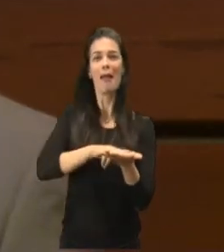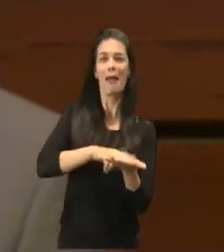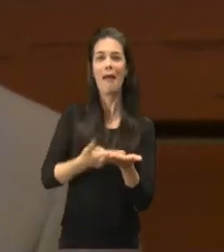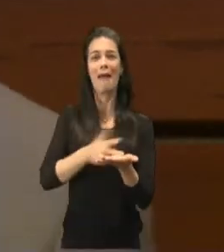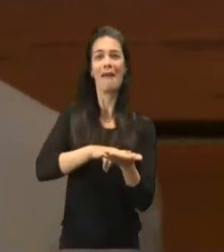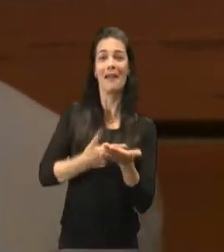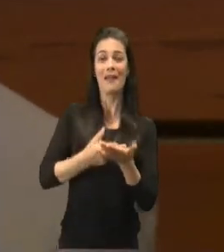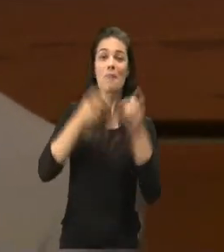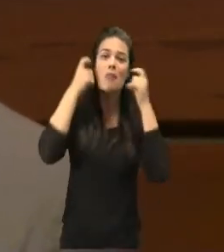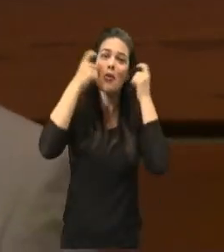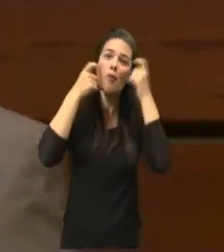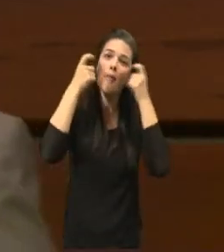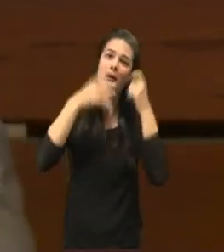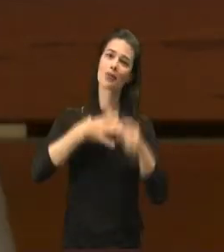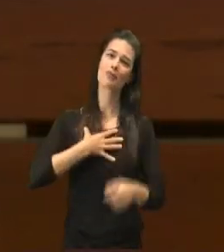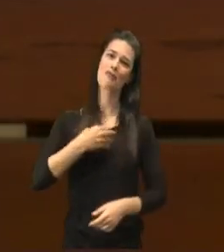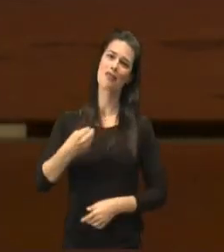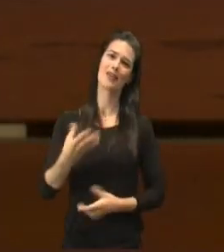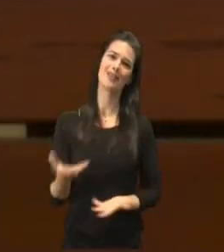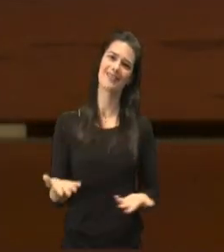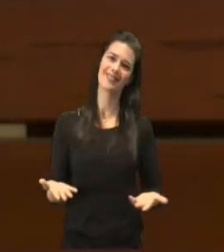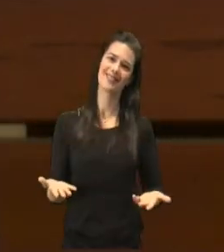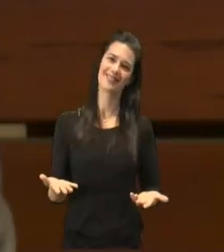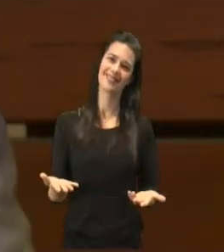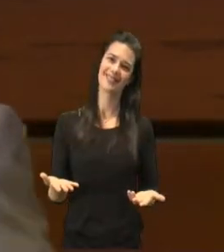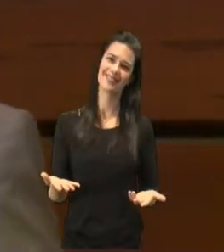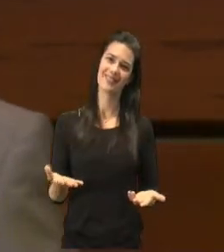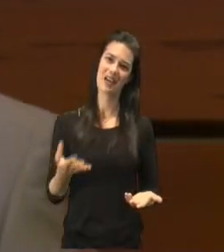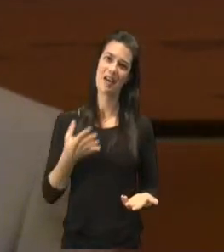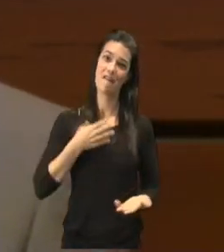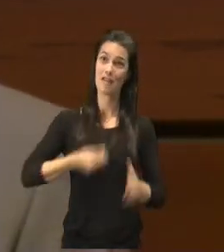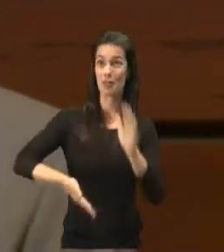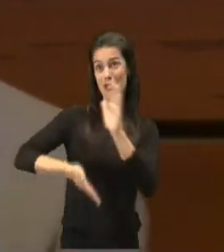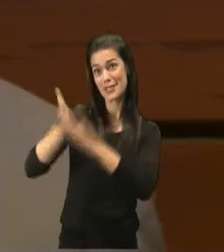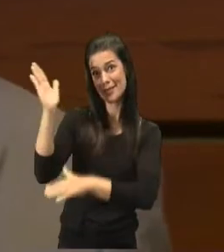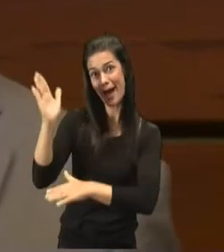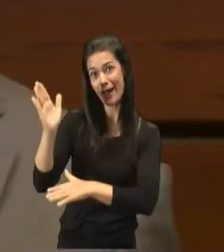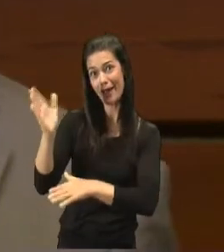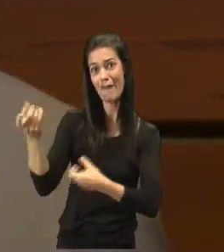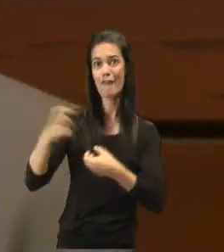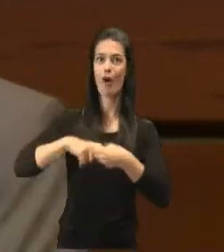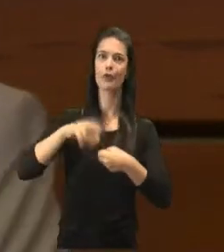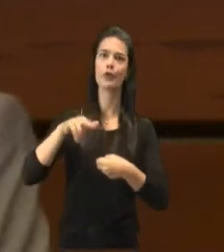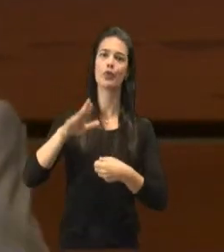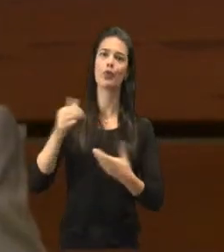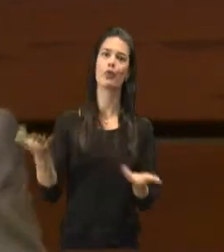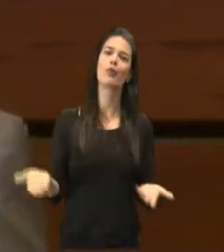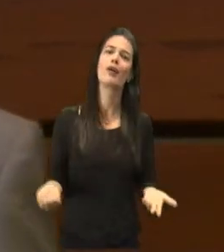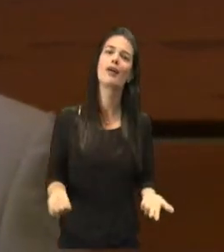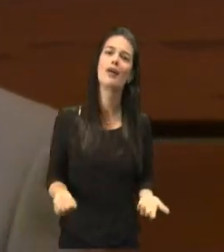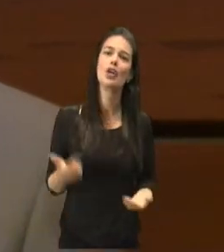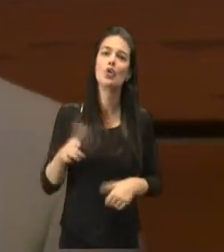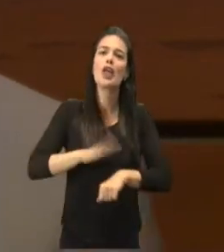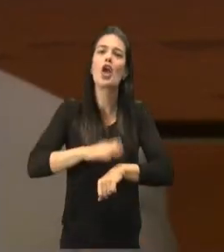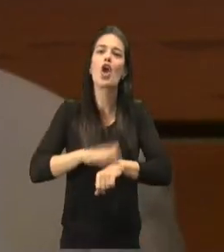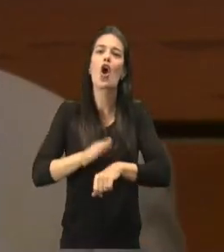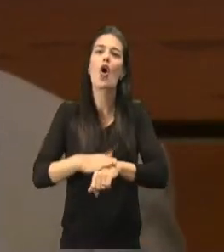preocupação pelos filhos, os filhos que saem, que não voltam, os filhos que saem, que não têm horário para